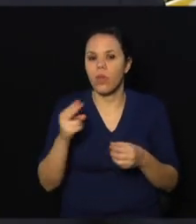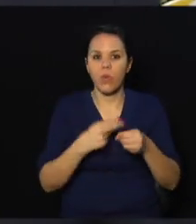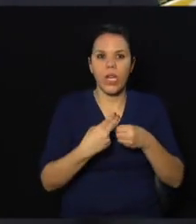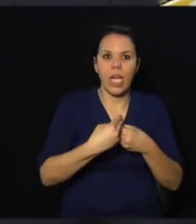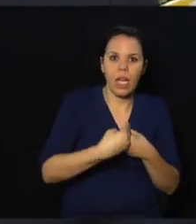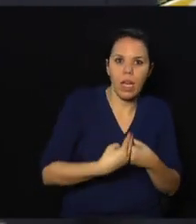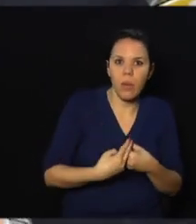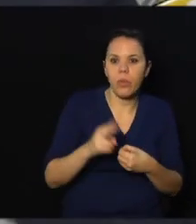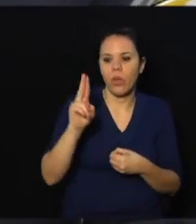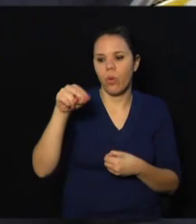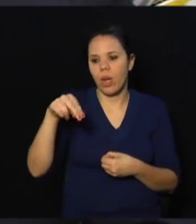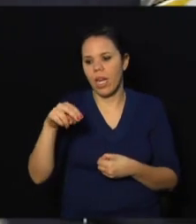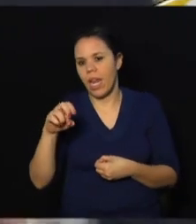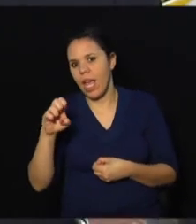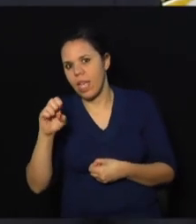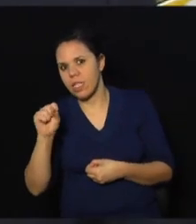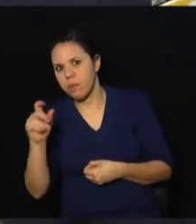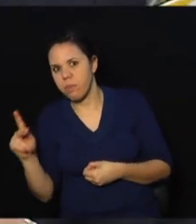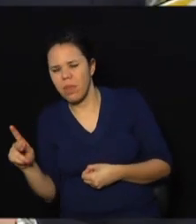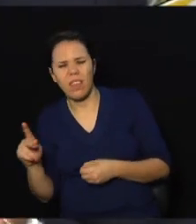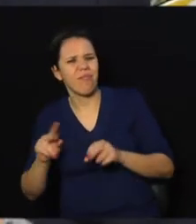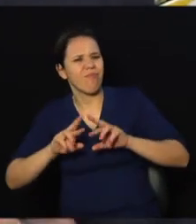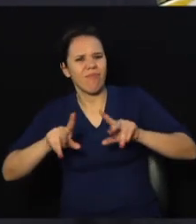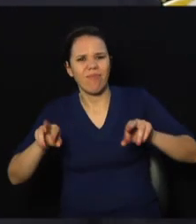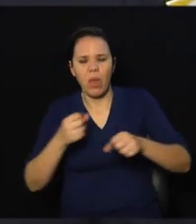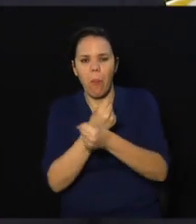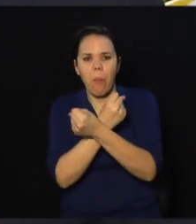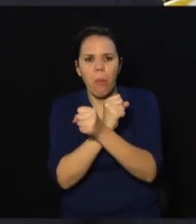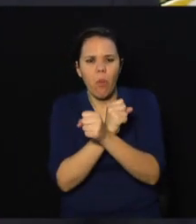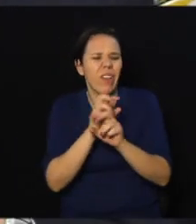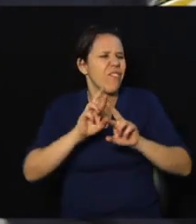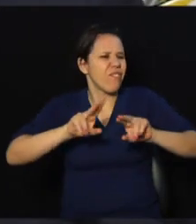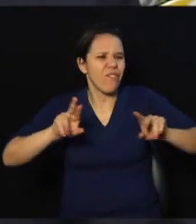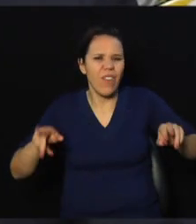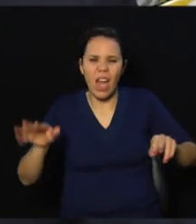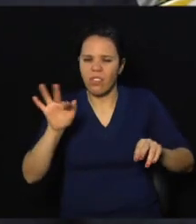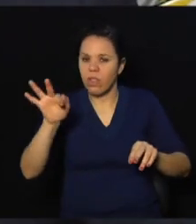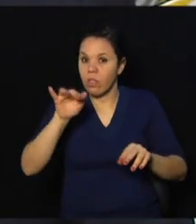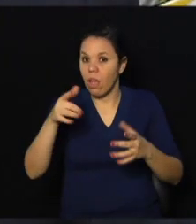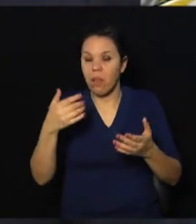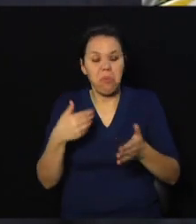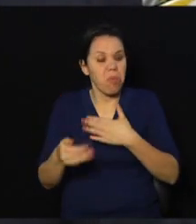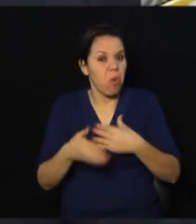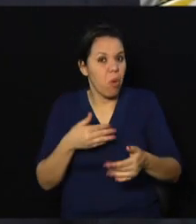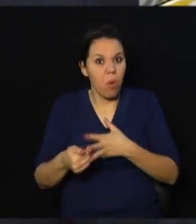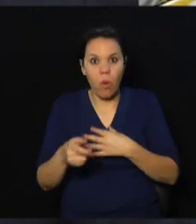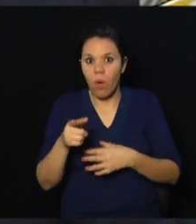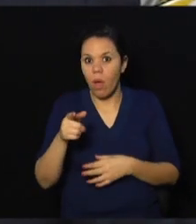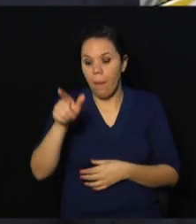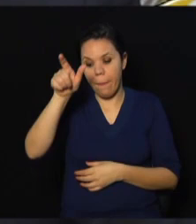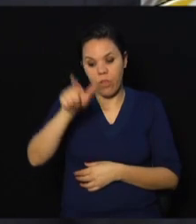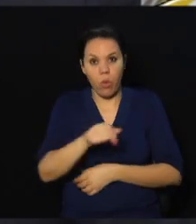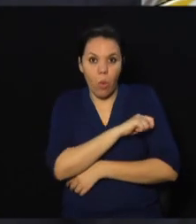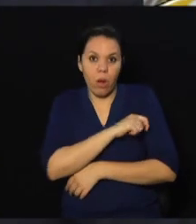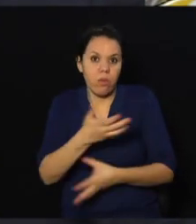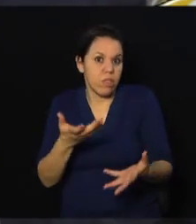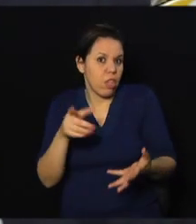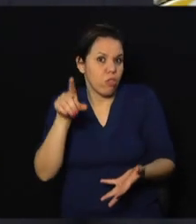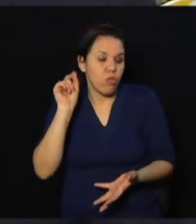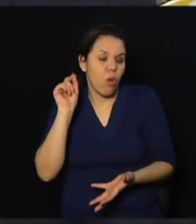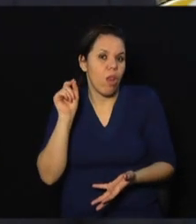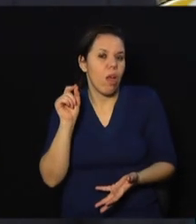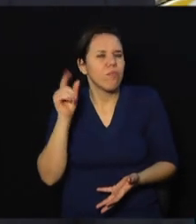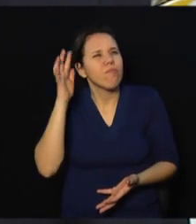ou a Mackenzie, ou PUC, não importa. Porque cada estudante tem... O candidato tem que se ver ali já. Exato.